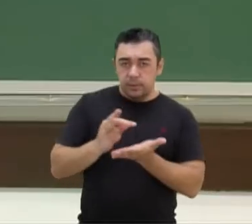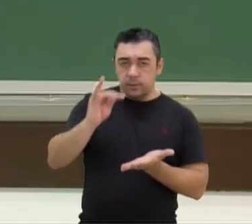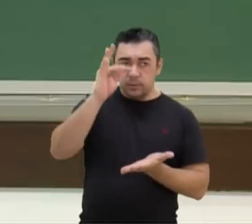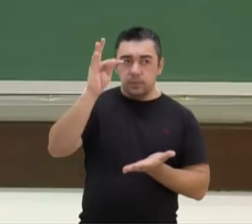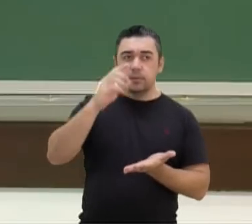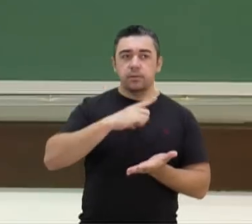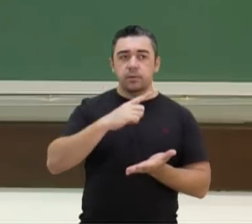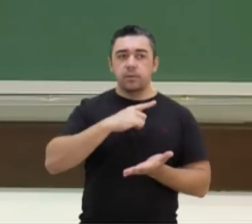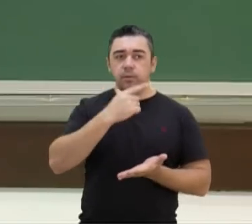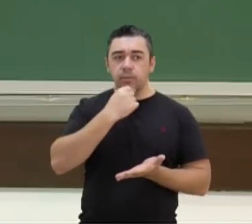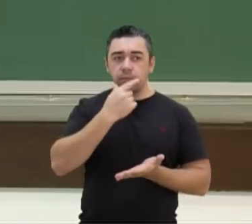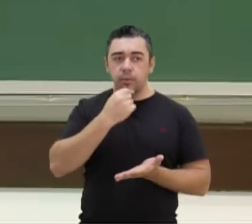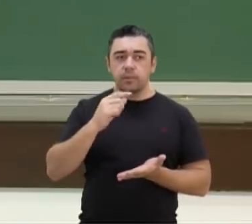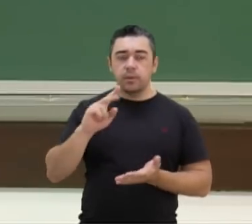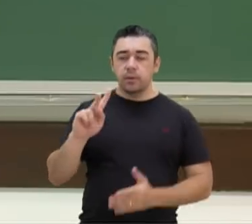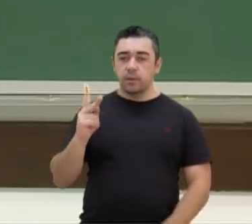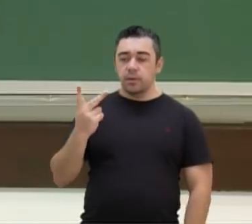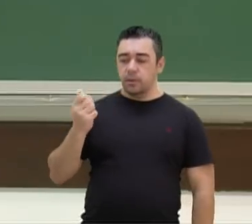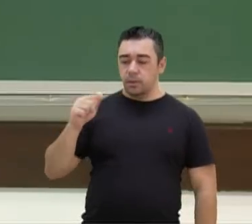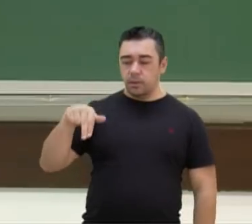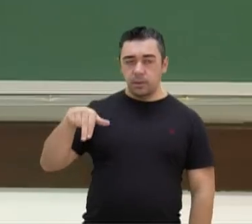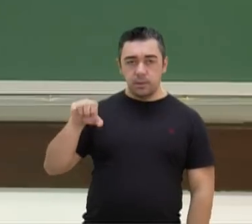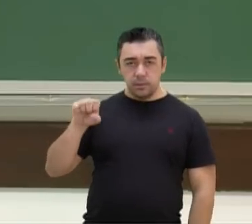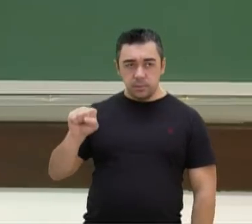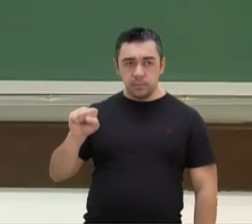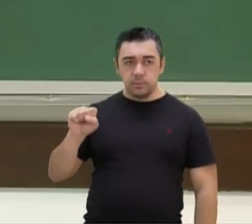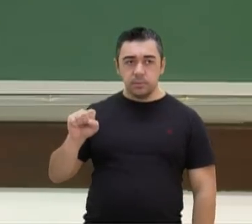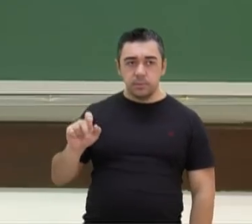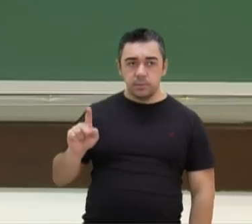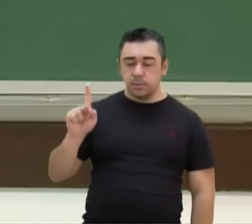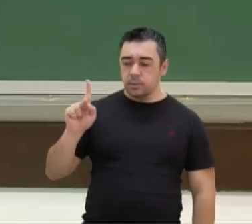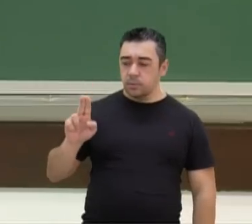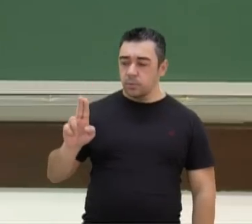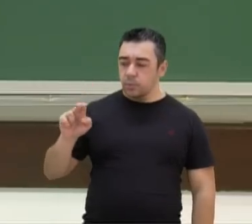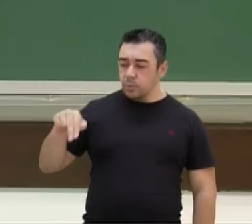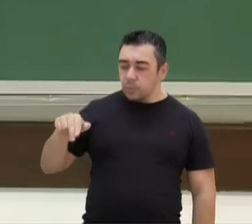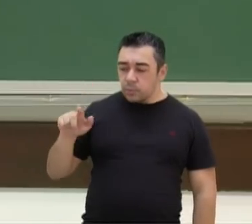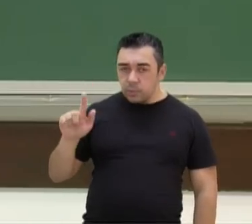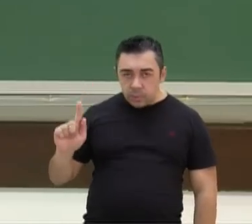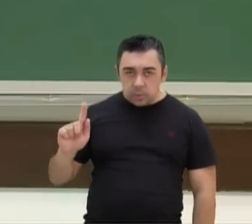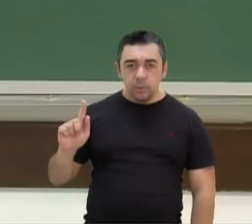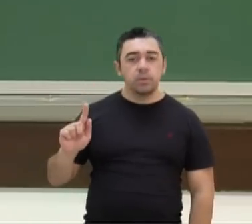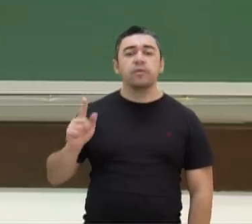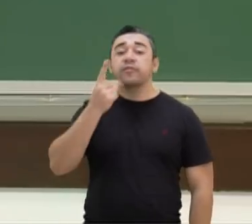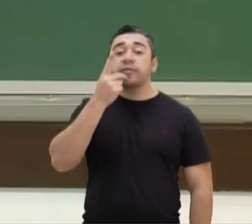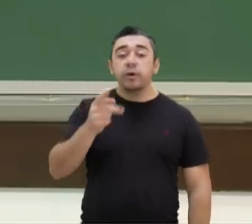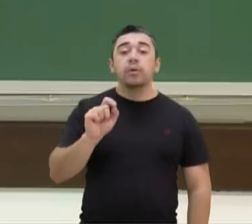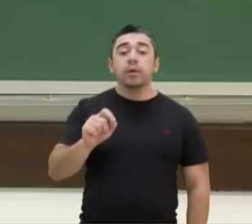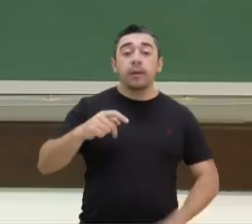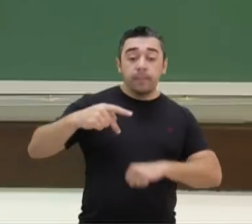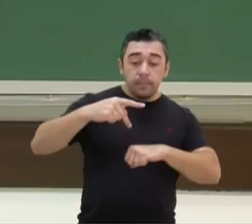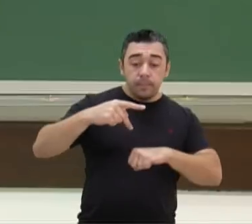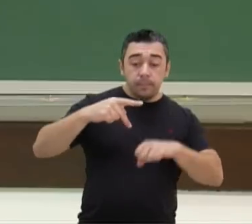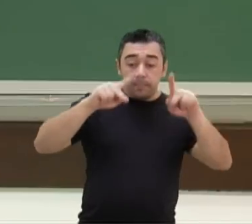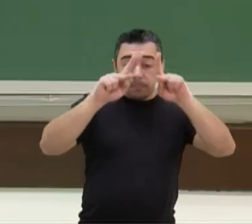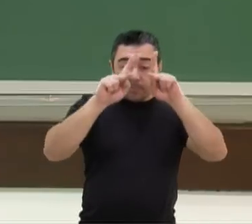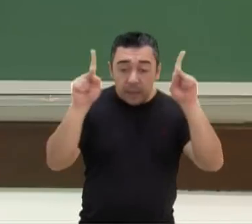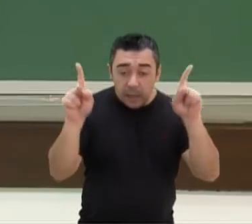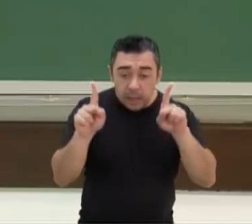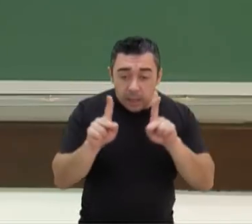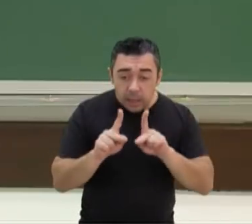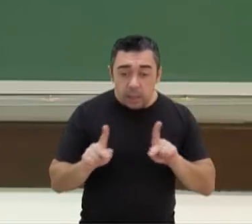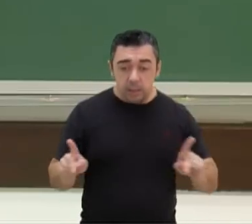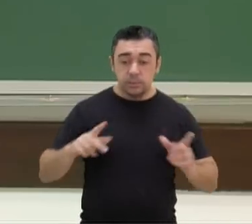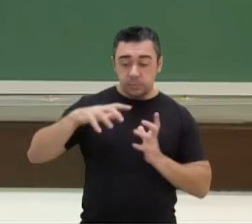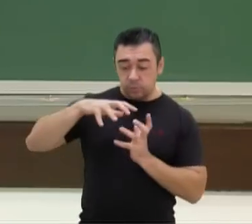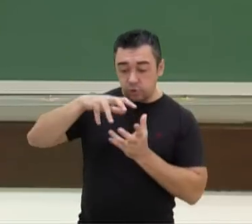Hans King afirmou que só pode haver uma paz mundial quando houver paz entre as religiões. Afinal de